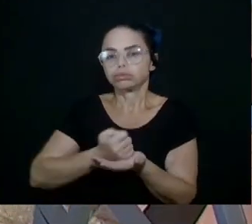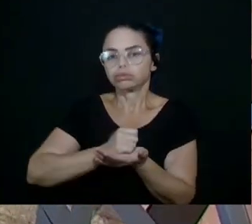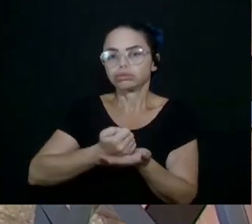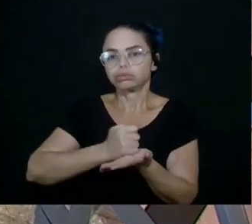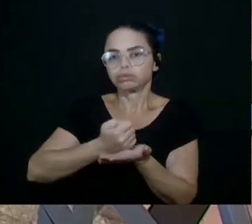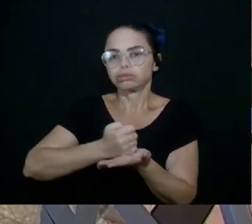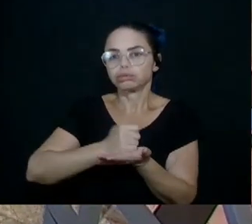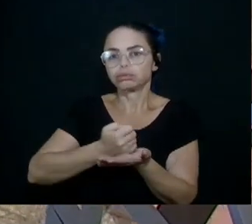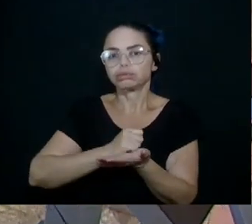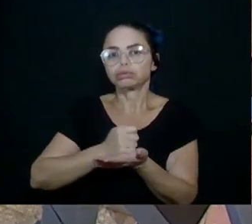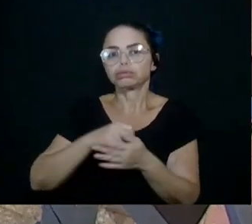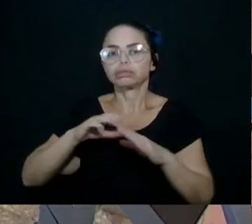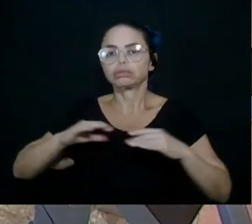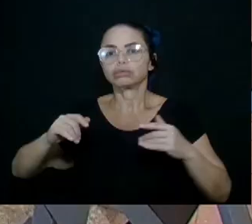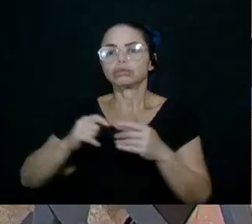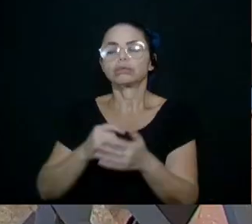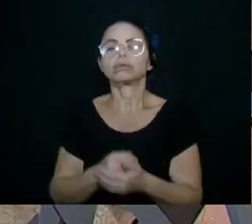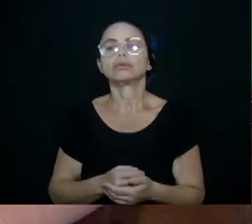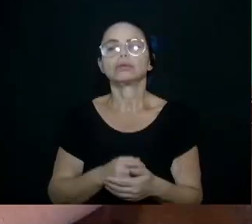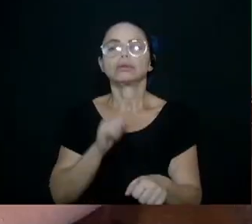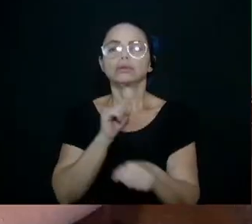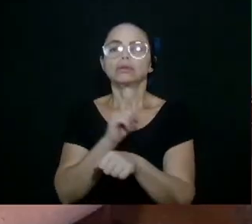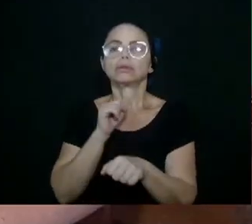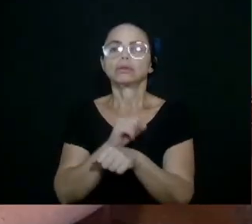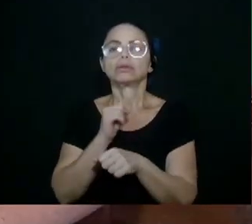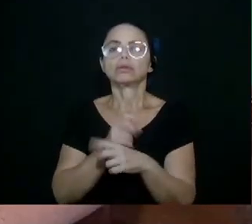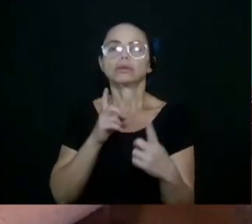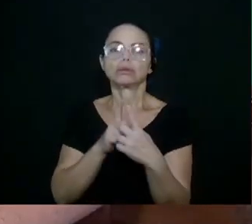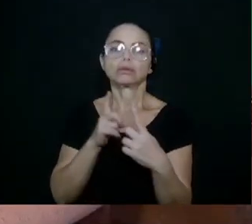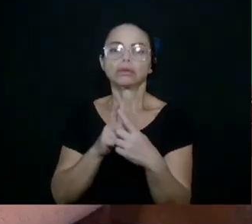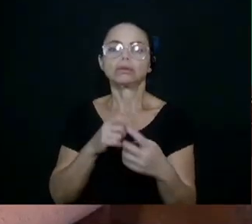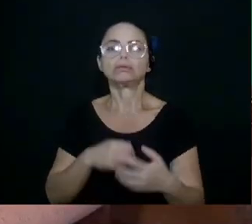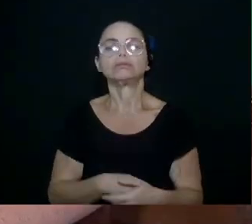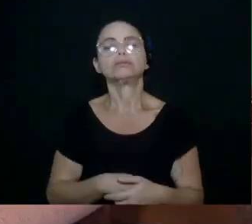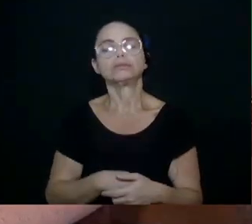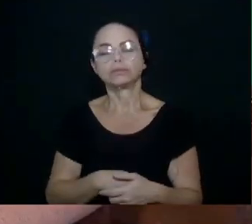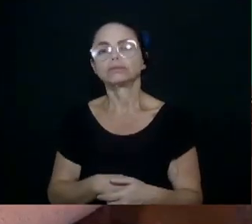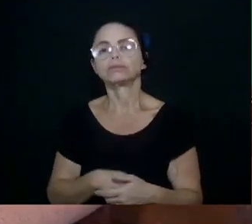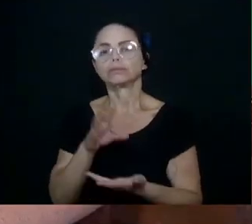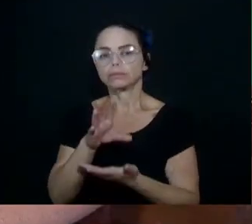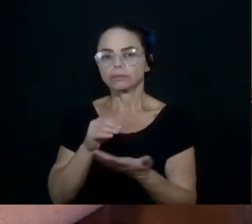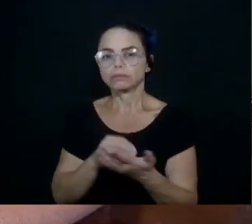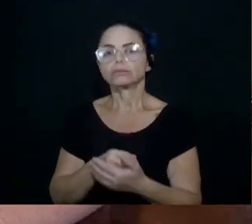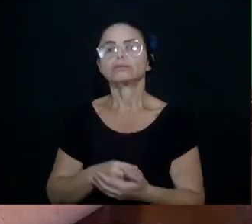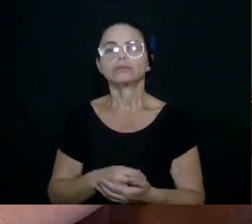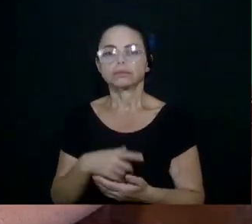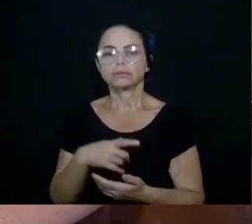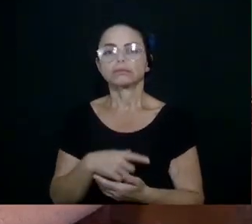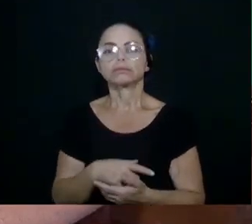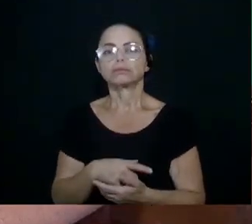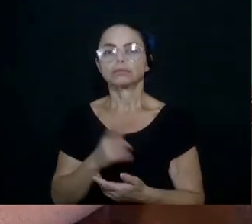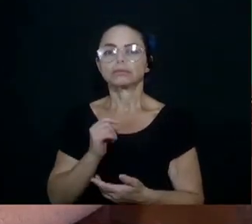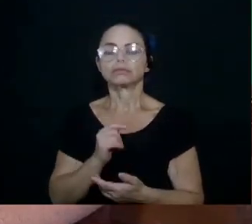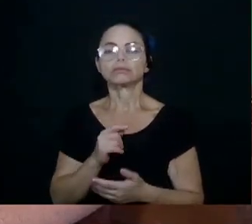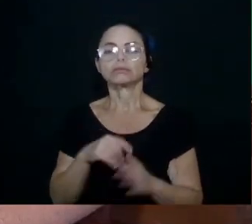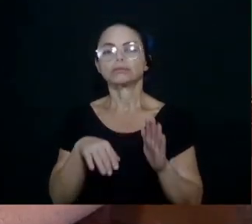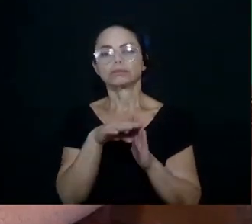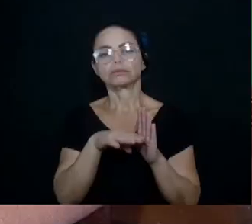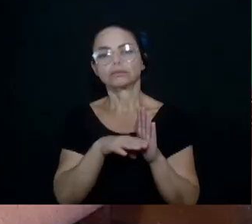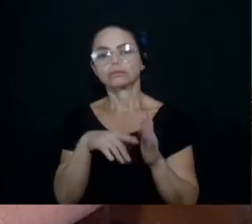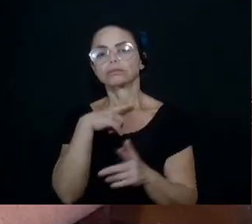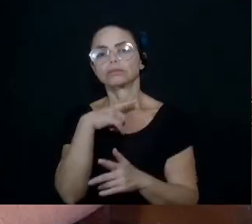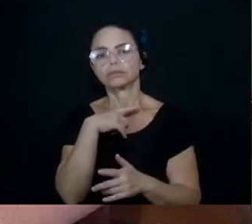sofá jogando enquanto aguardam para ser atendidos. E esse é o modelo que você disse que vai escalar. Já tem